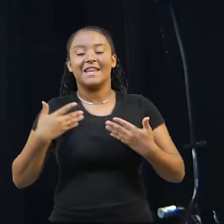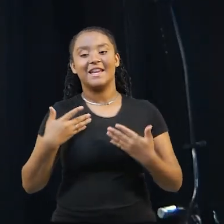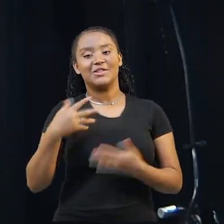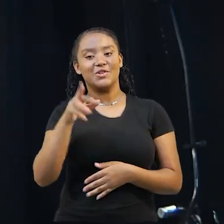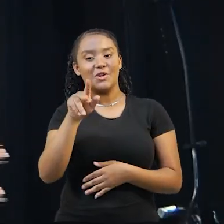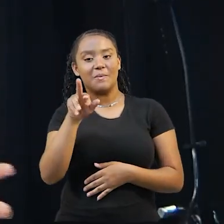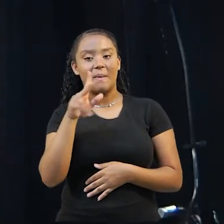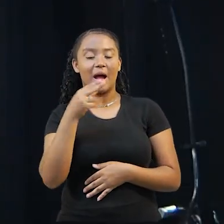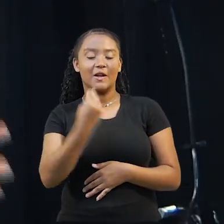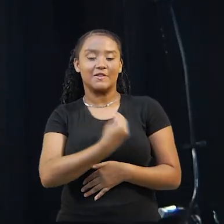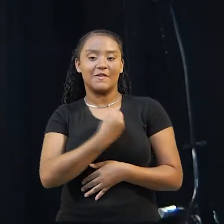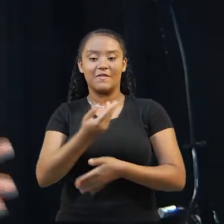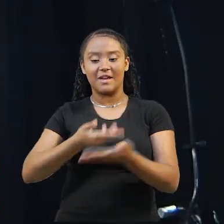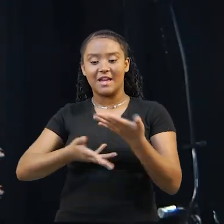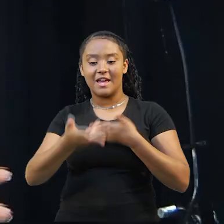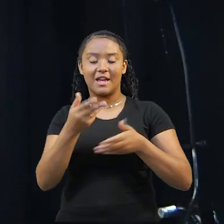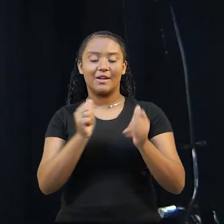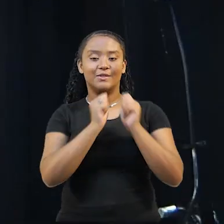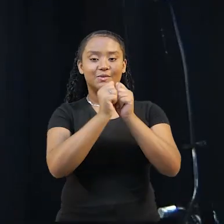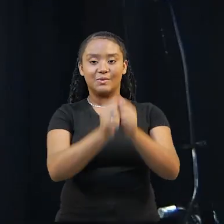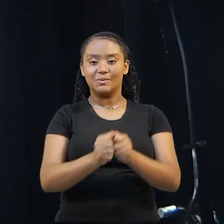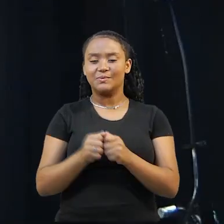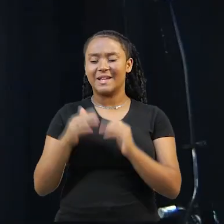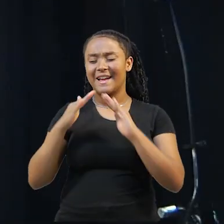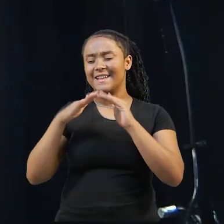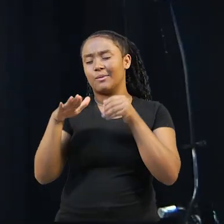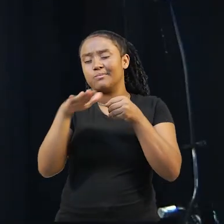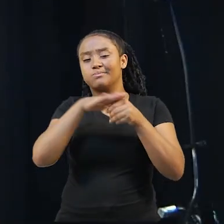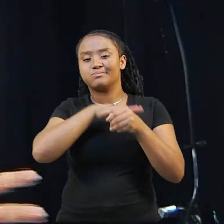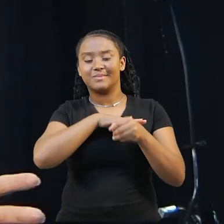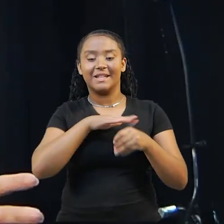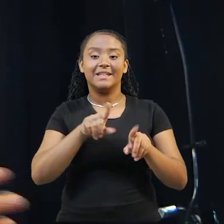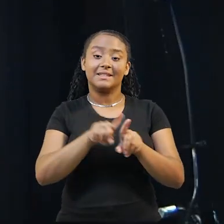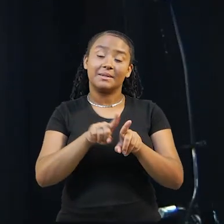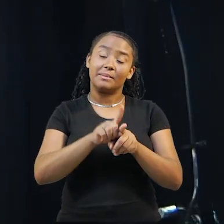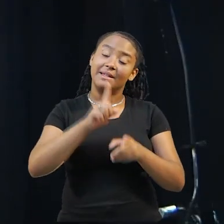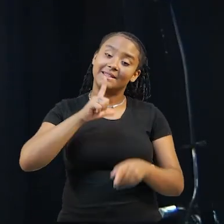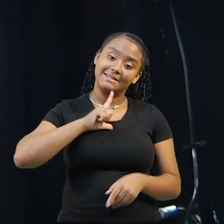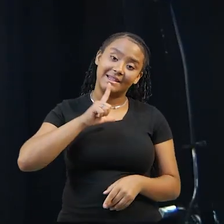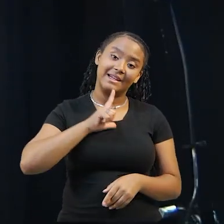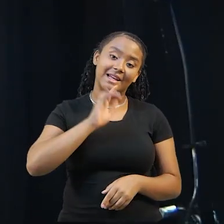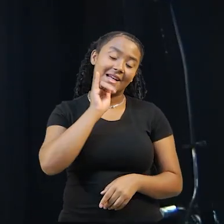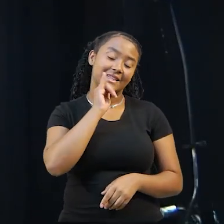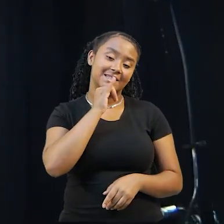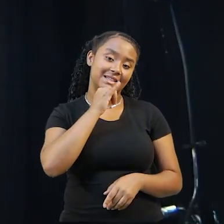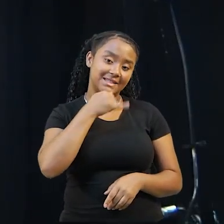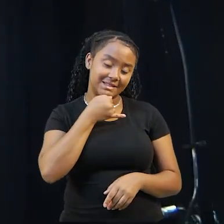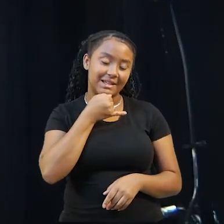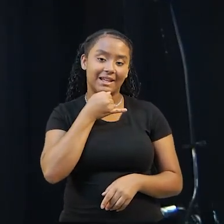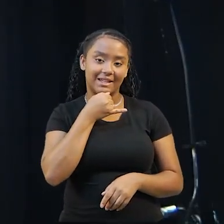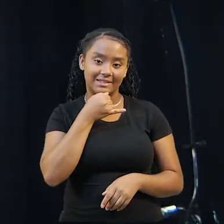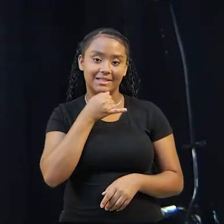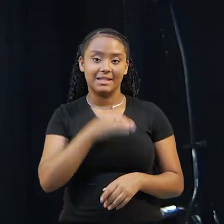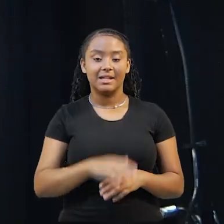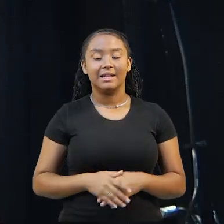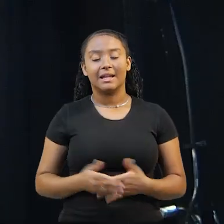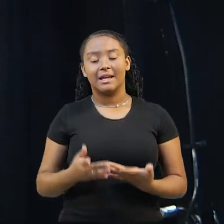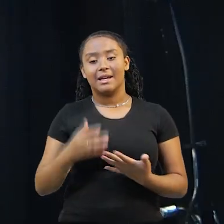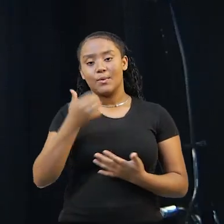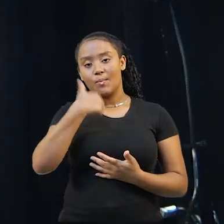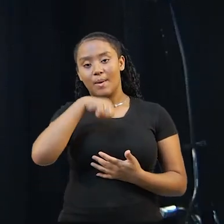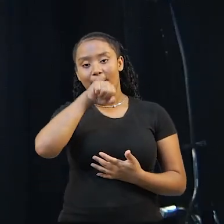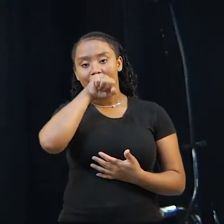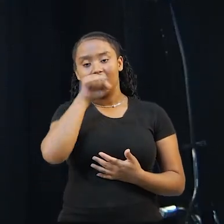e tem as tristezas e a dificuldade, né, de que crescer numa família monoparental, com uma mãe